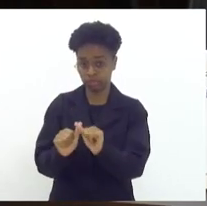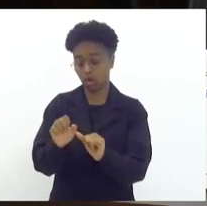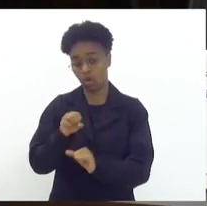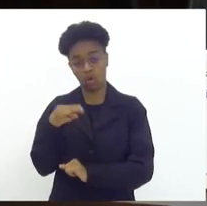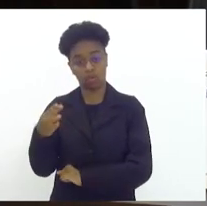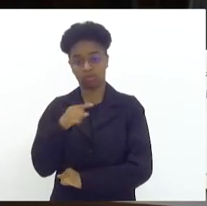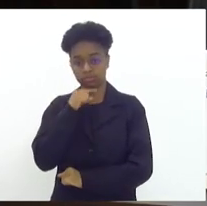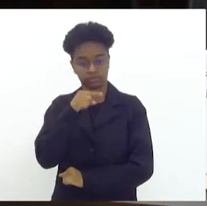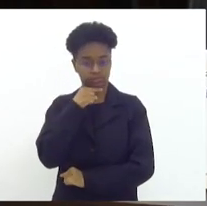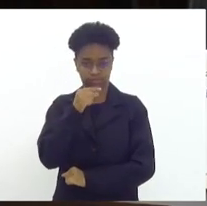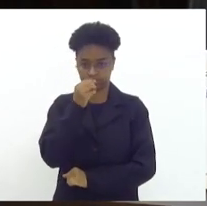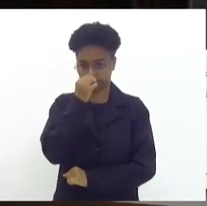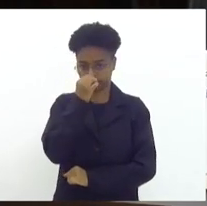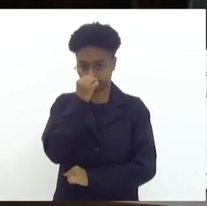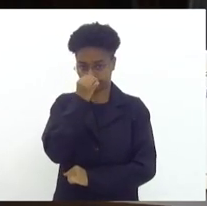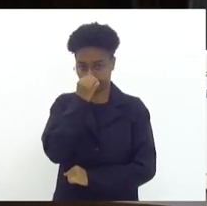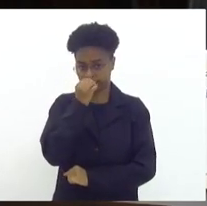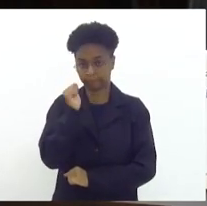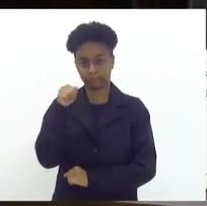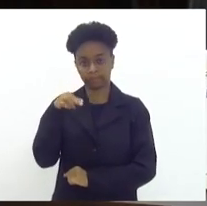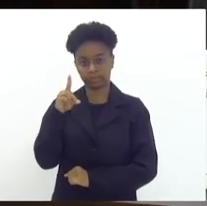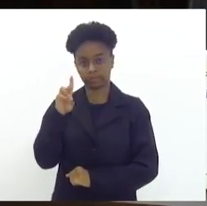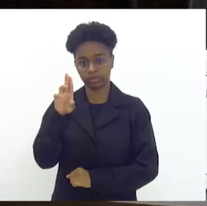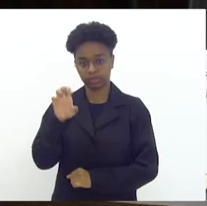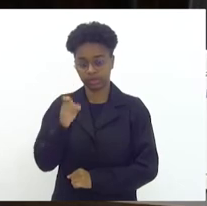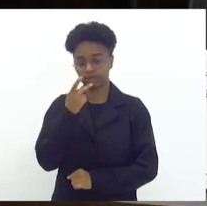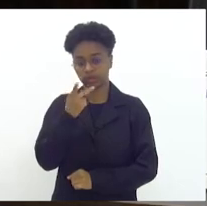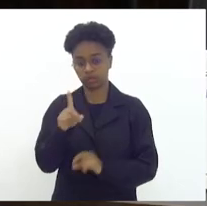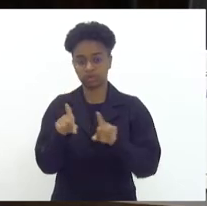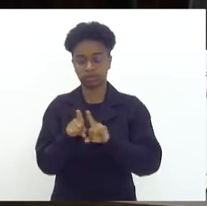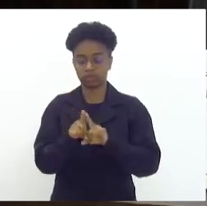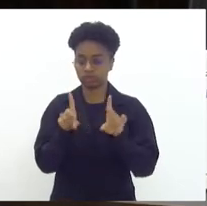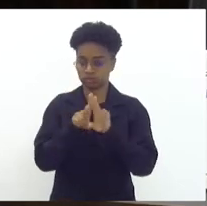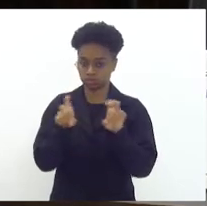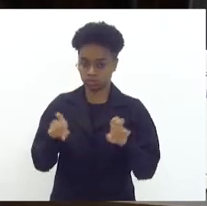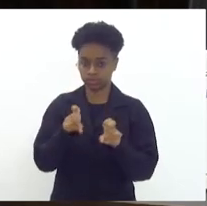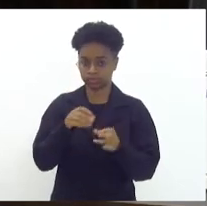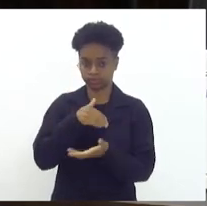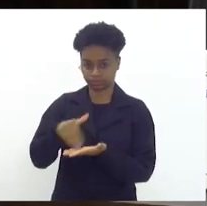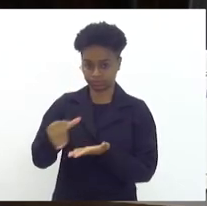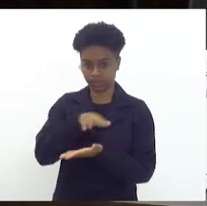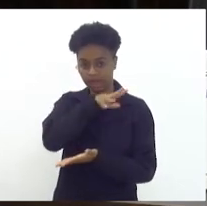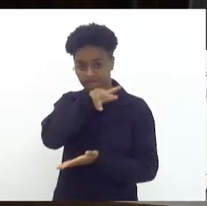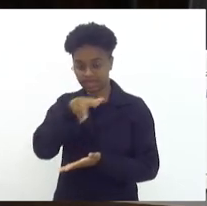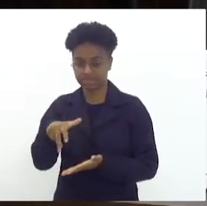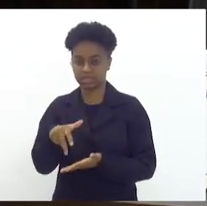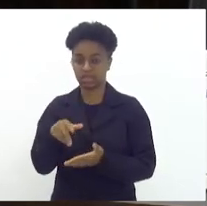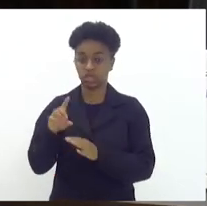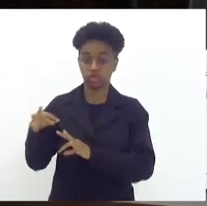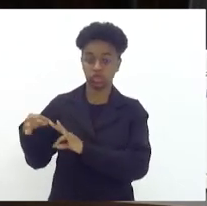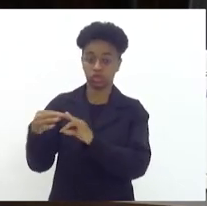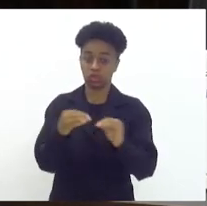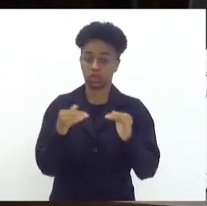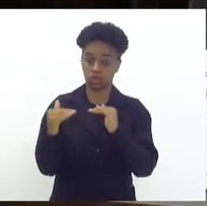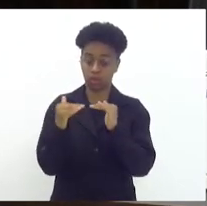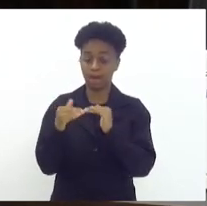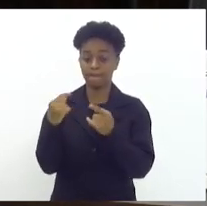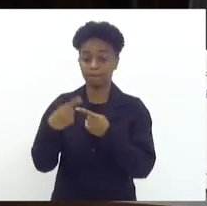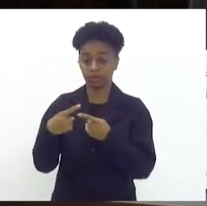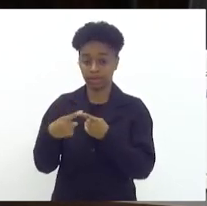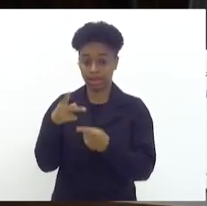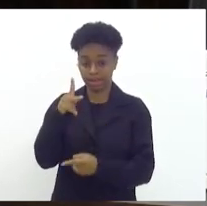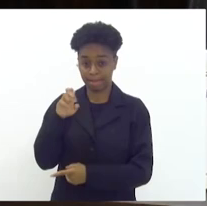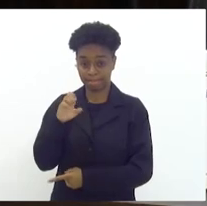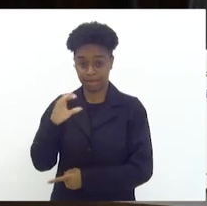André falou aqui sobre a questão do secretário de fazenda Estavam todos de acordo porque boa parte a PEC 45